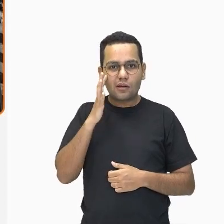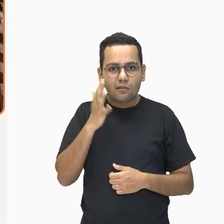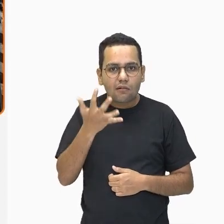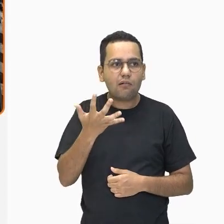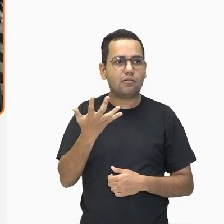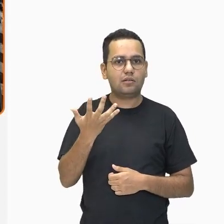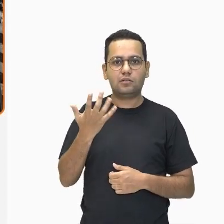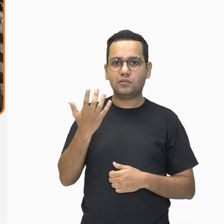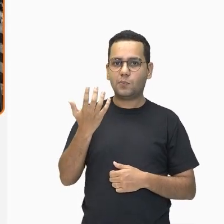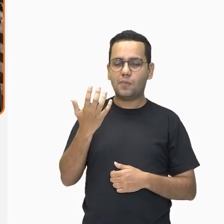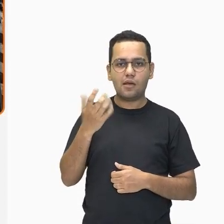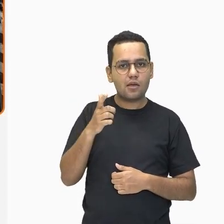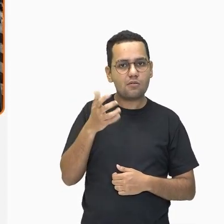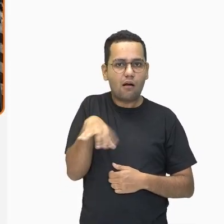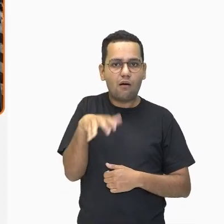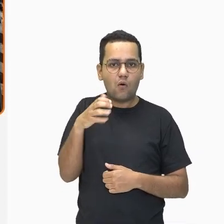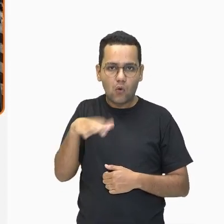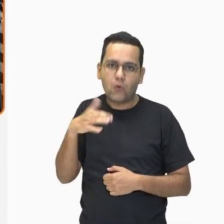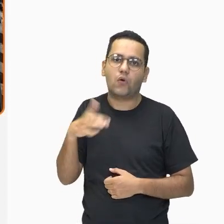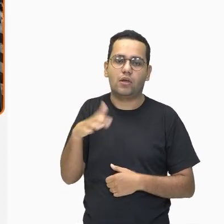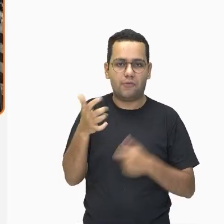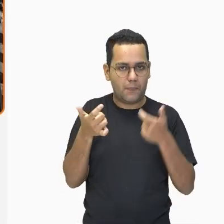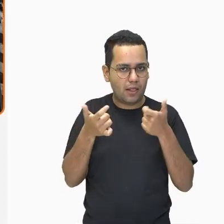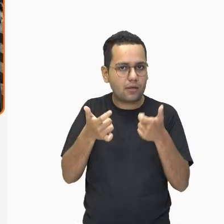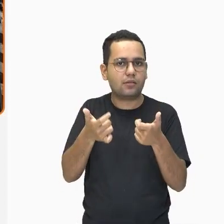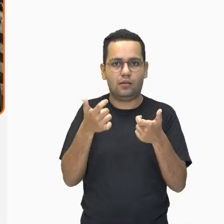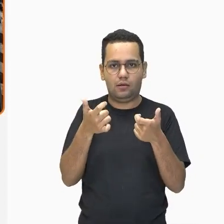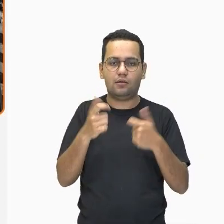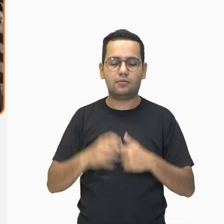Segunda Guerra em relação a judeus,